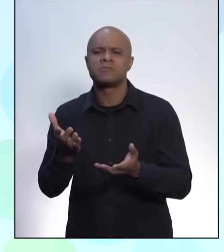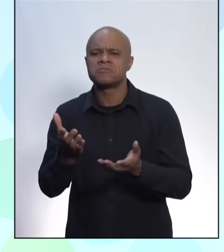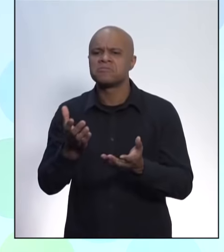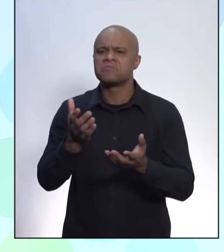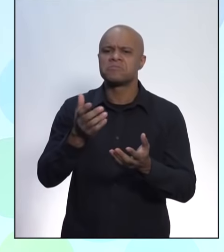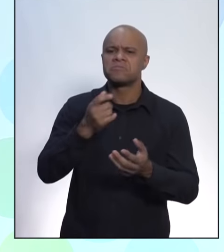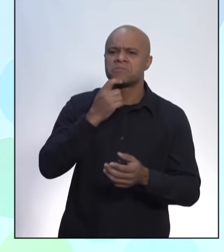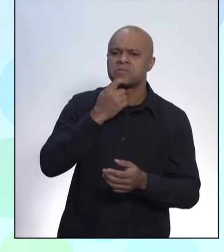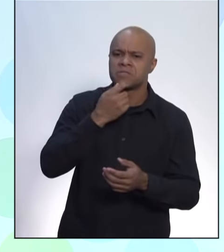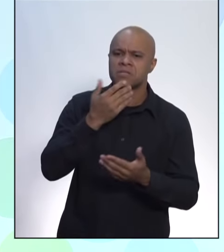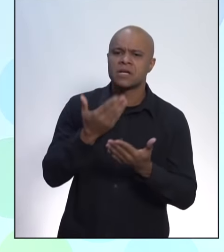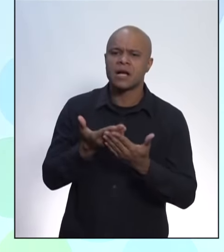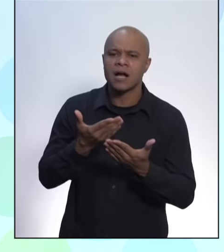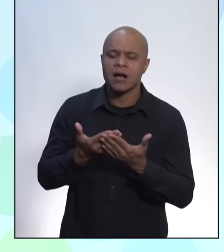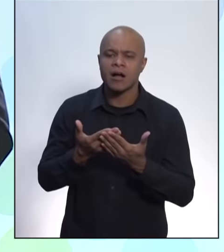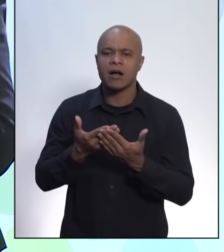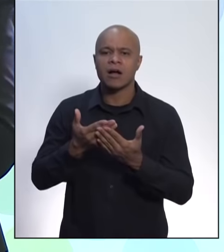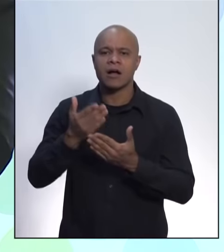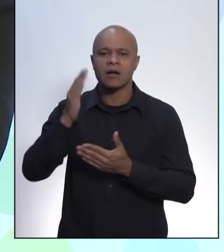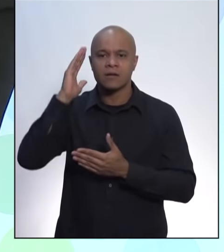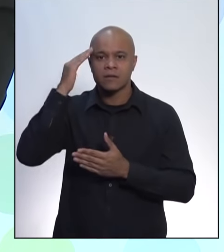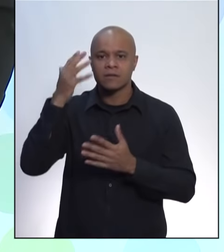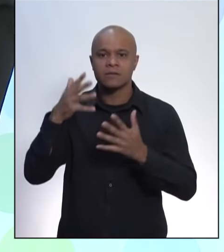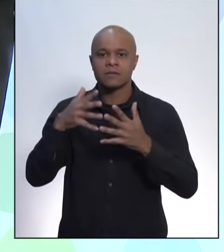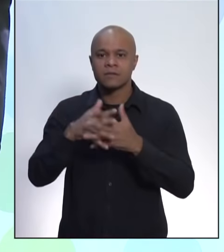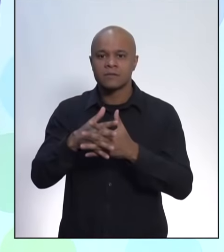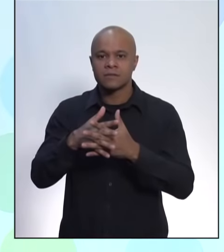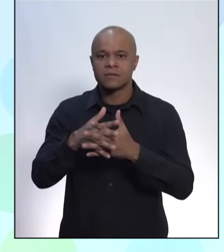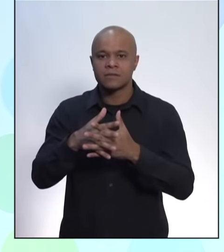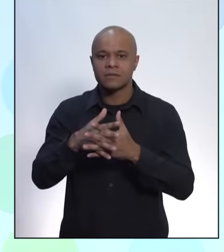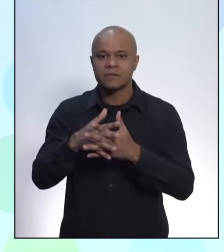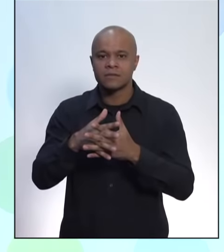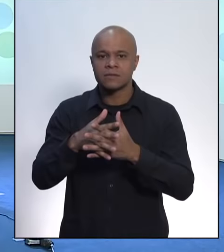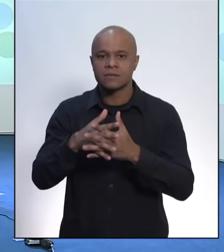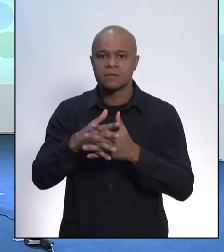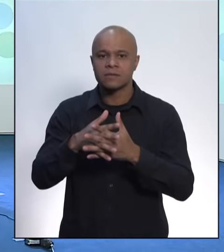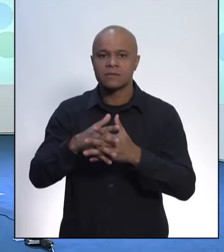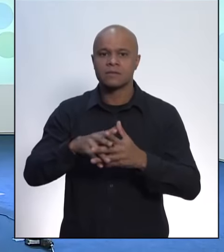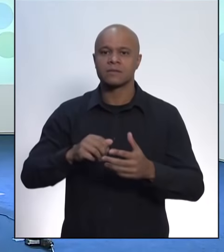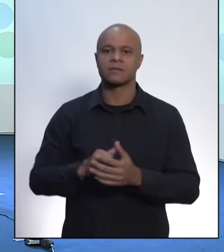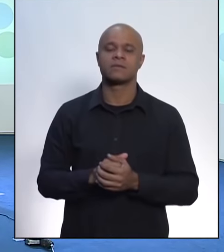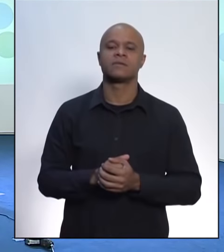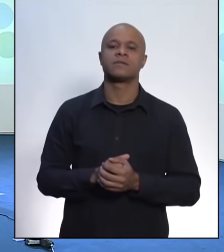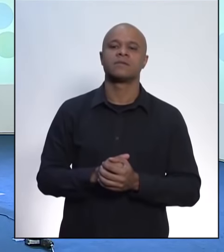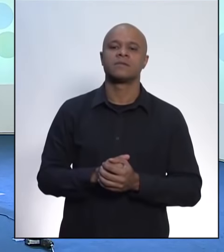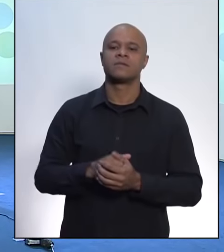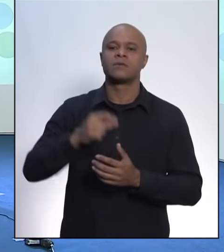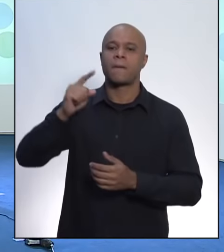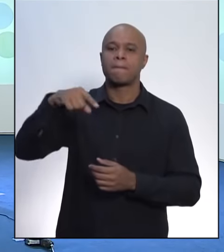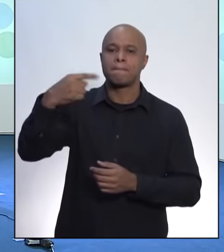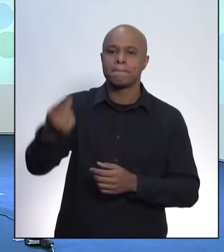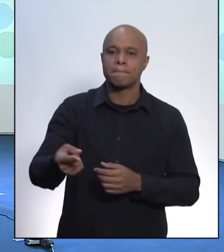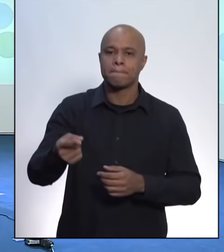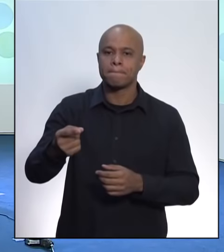inglês é isso mesmo então vamos para o próximo passo então próximo slide